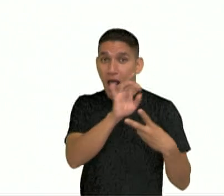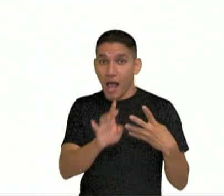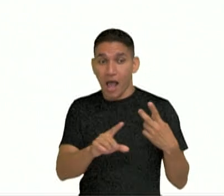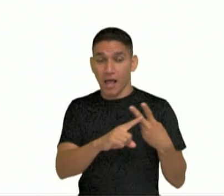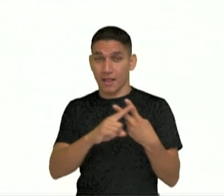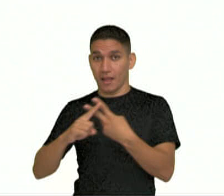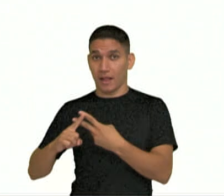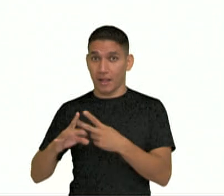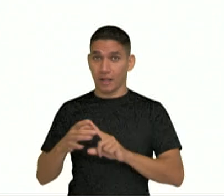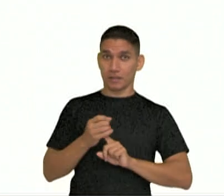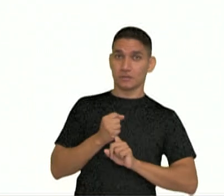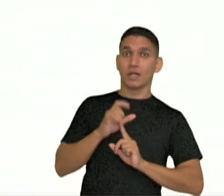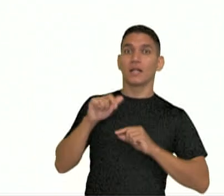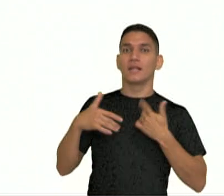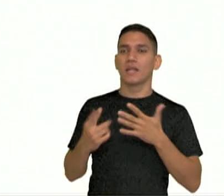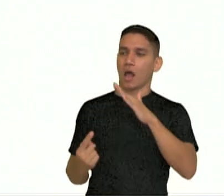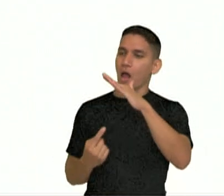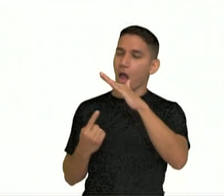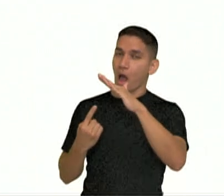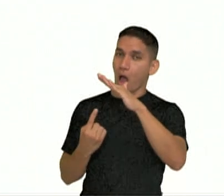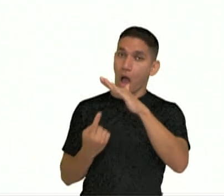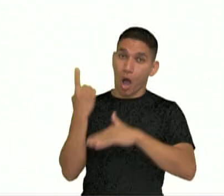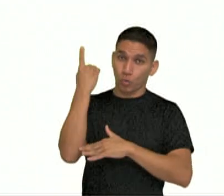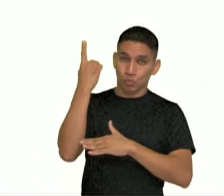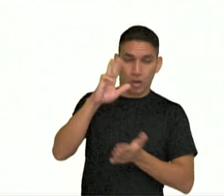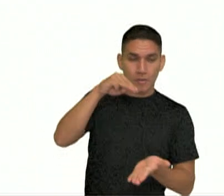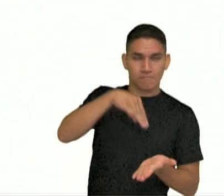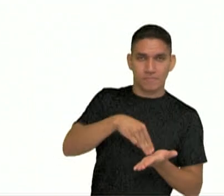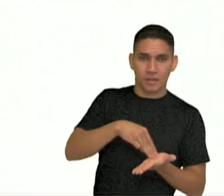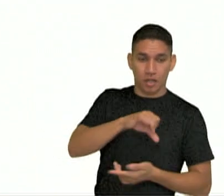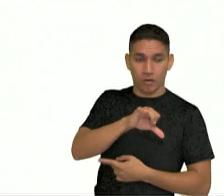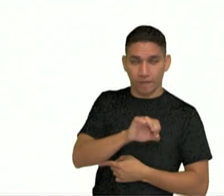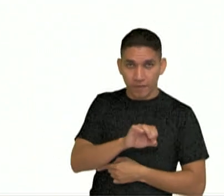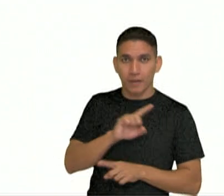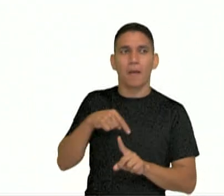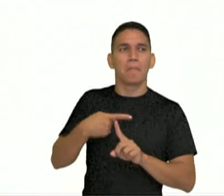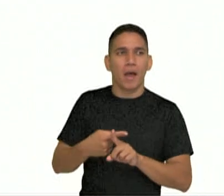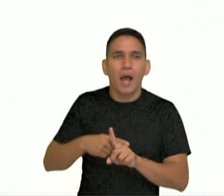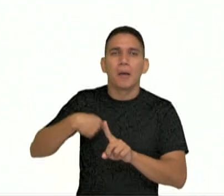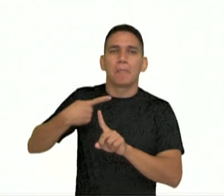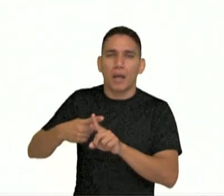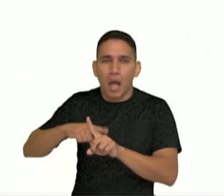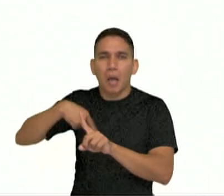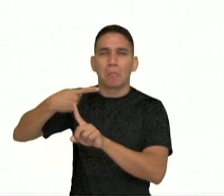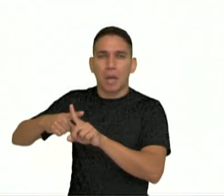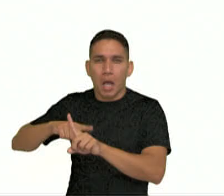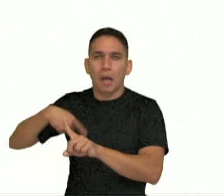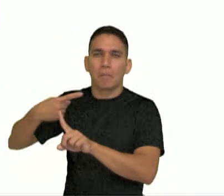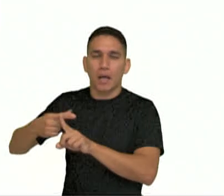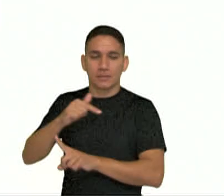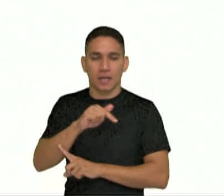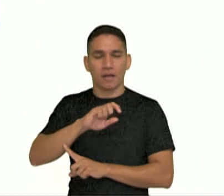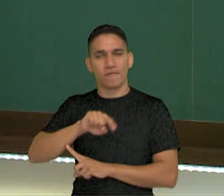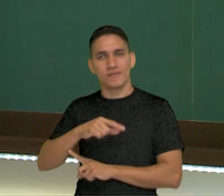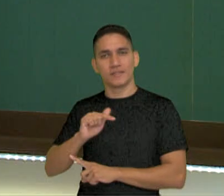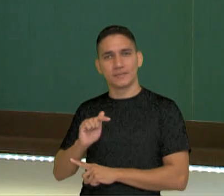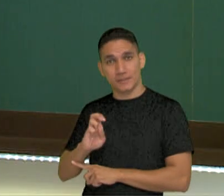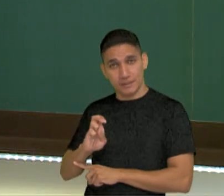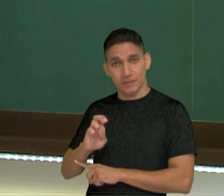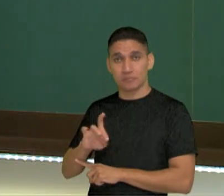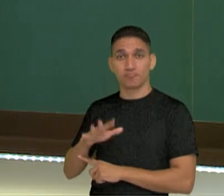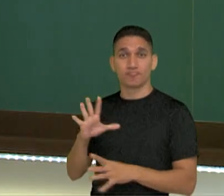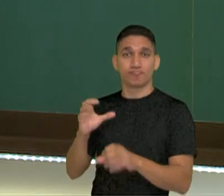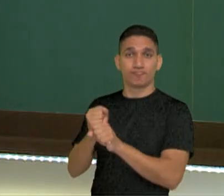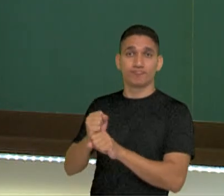dominante. Então, a altura mínima, 90. 90 mais 7,5, mais 7,5, mais 7,5 e assim por diante. Deu